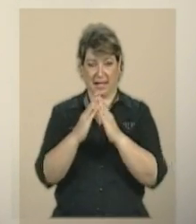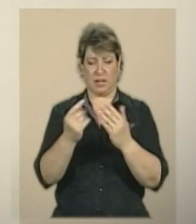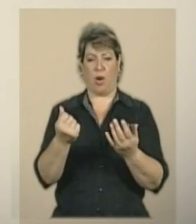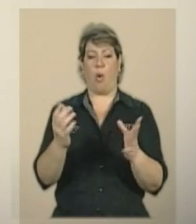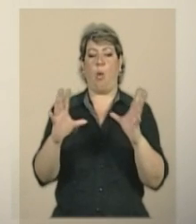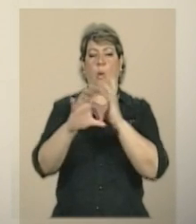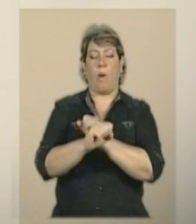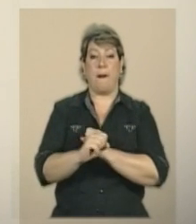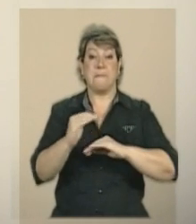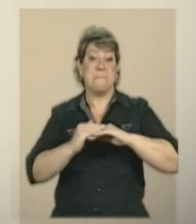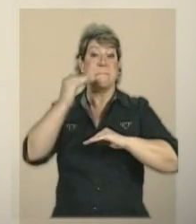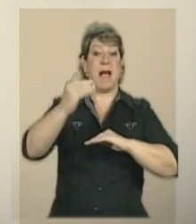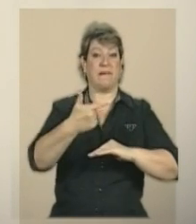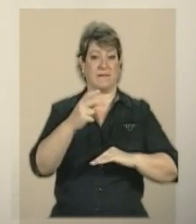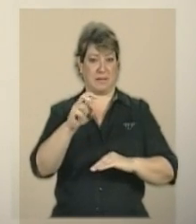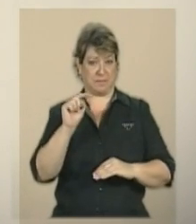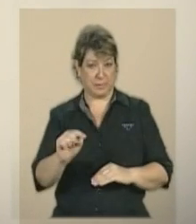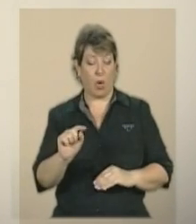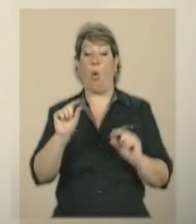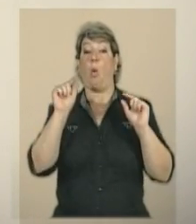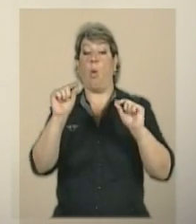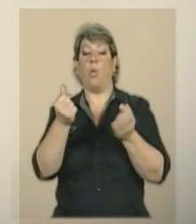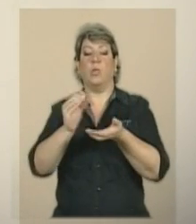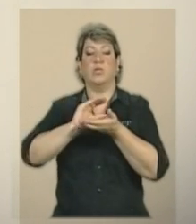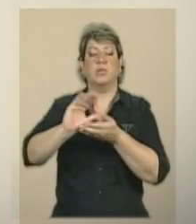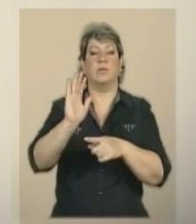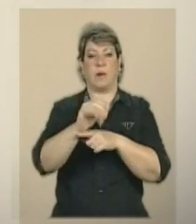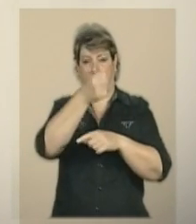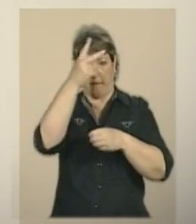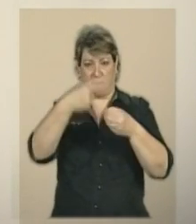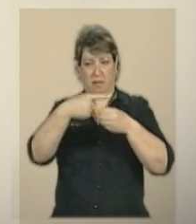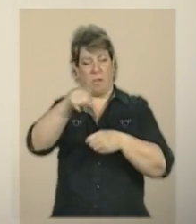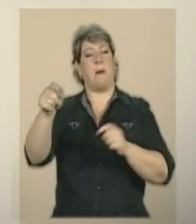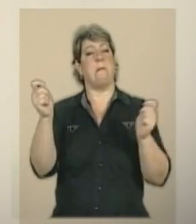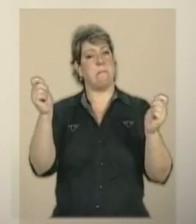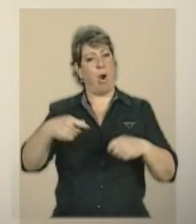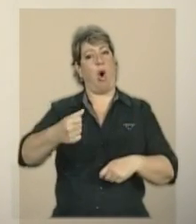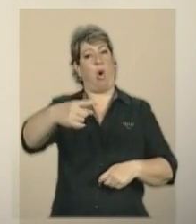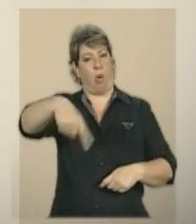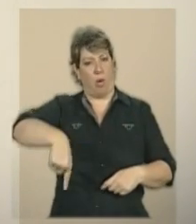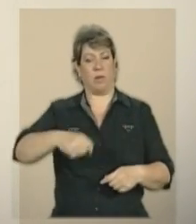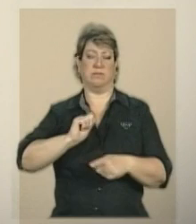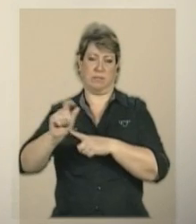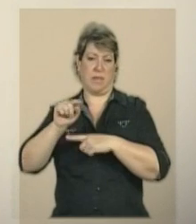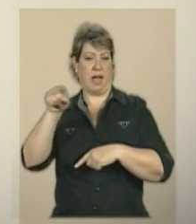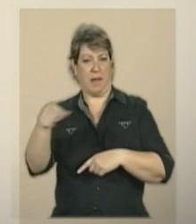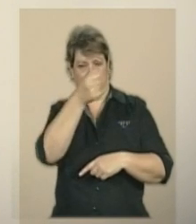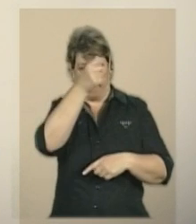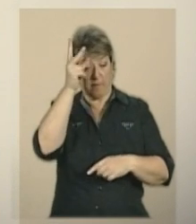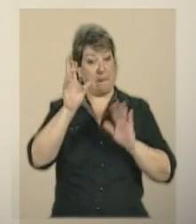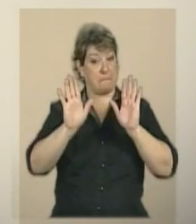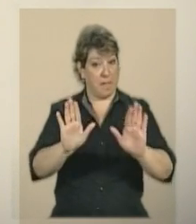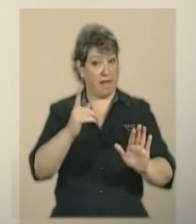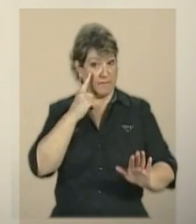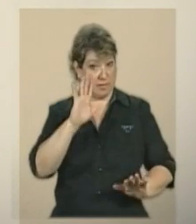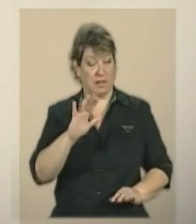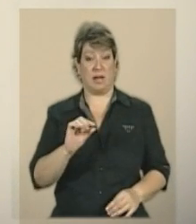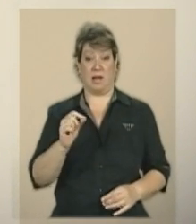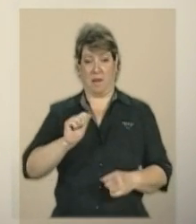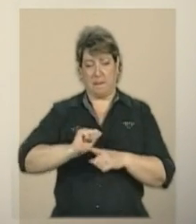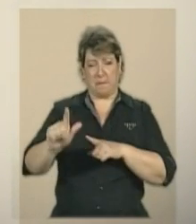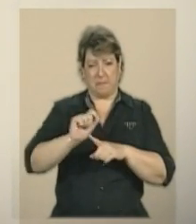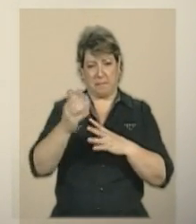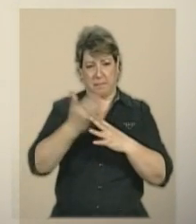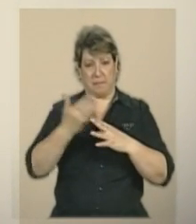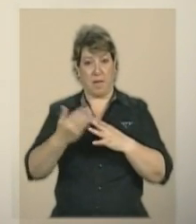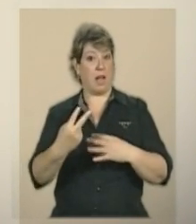os 25.000 o que for investido pela prefeitura poderá ser cobrado mas veja bem a prestação não